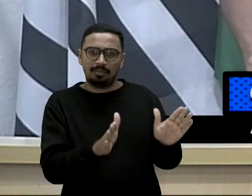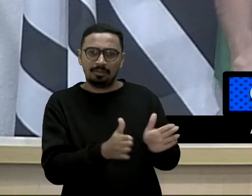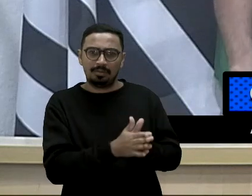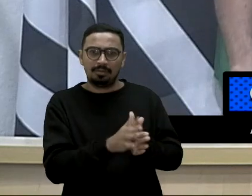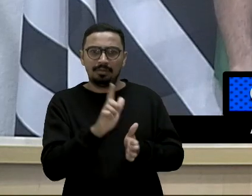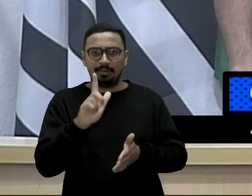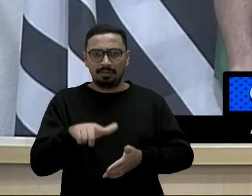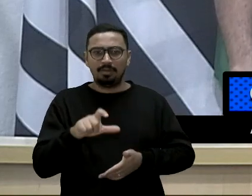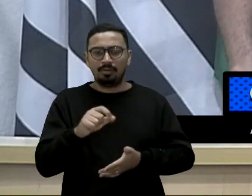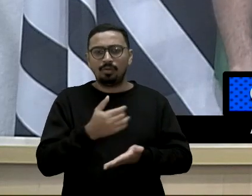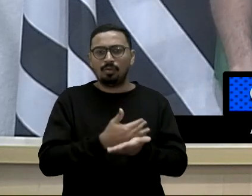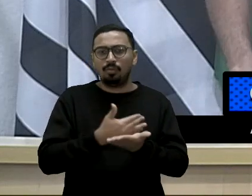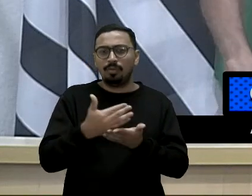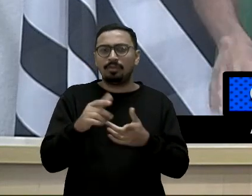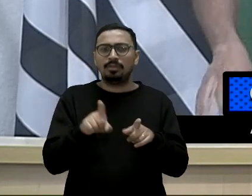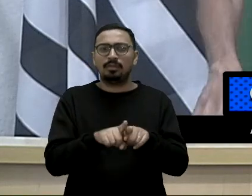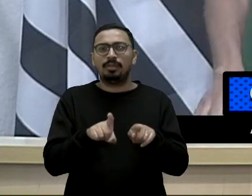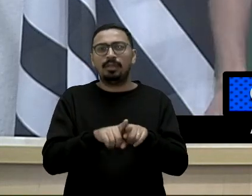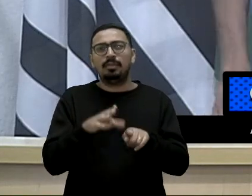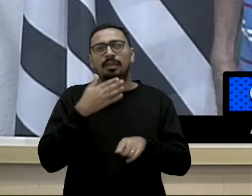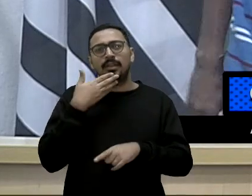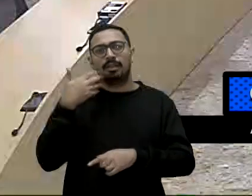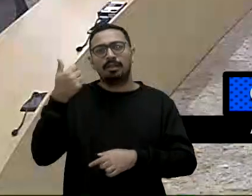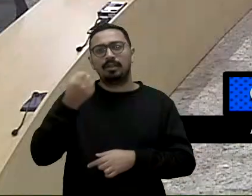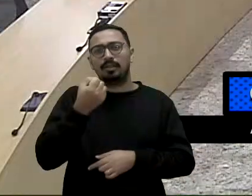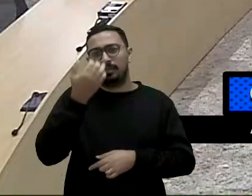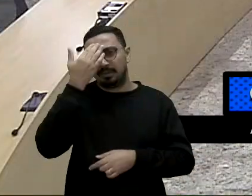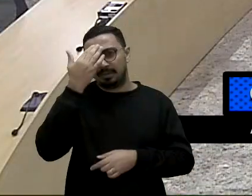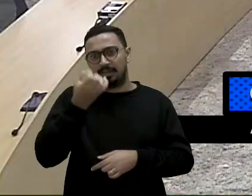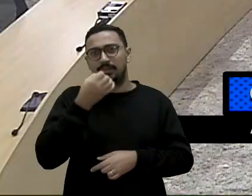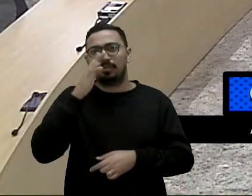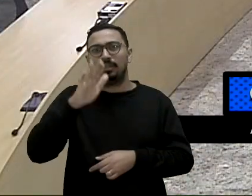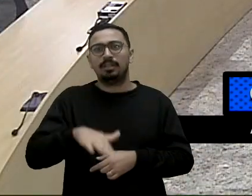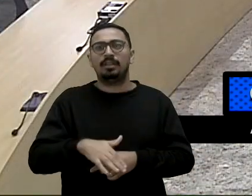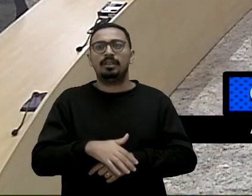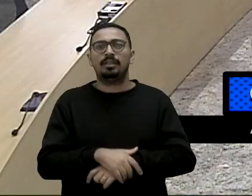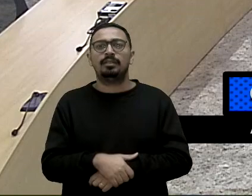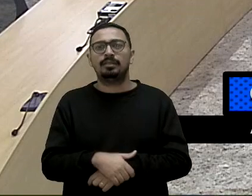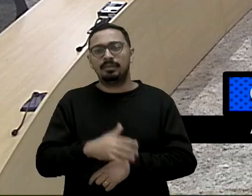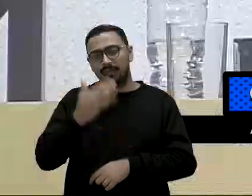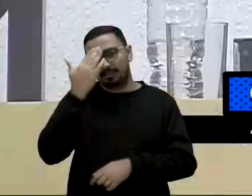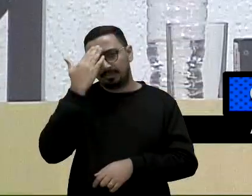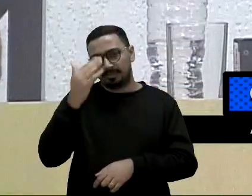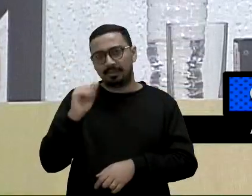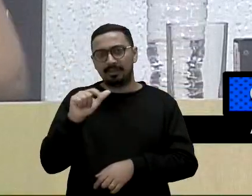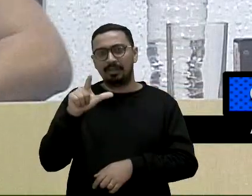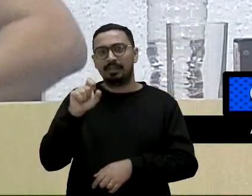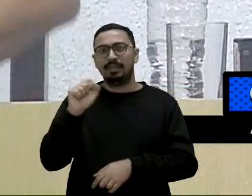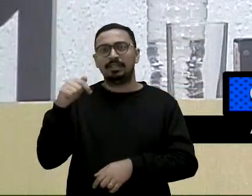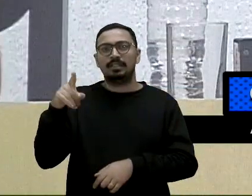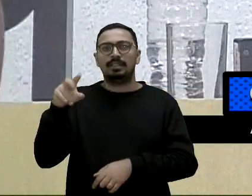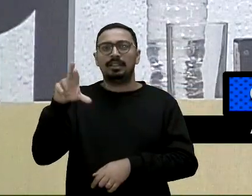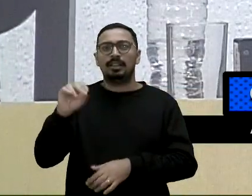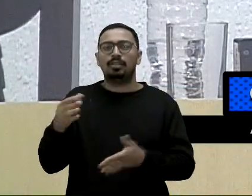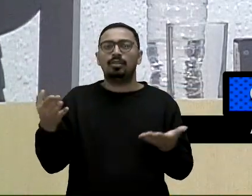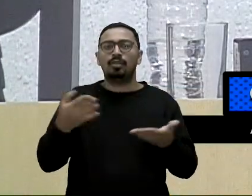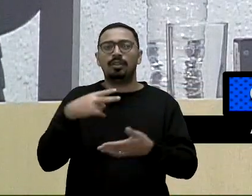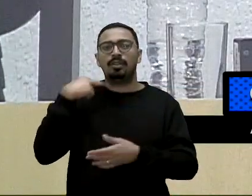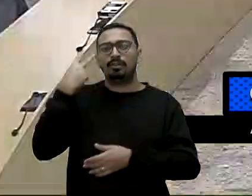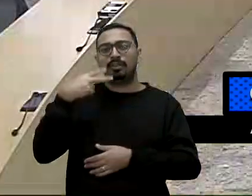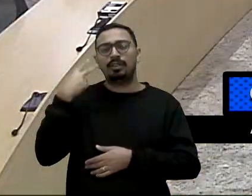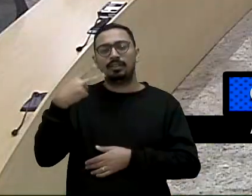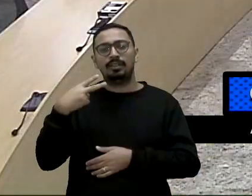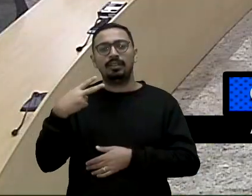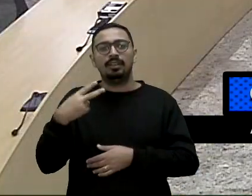isso é o pontapé melhor. Obrigado, boa tarde. Muito obrigada, Alessandro. Passo agora a fala para a vereadora Elisa.